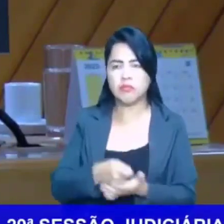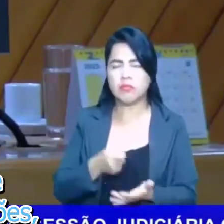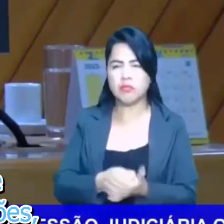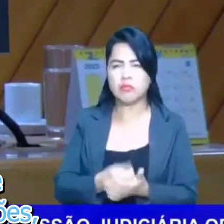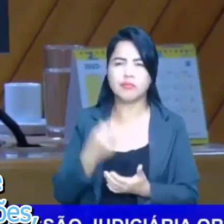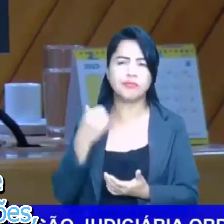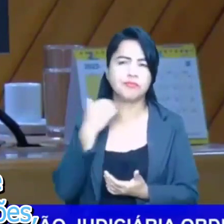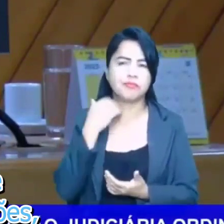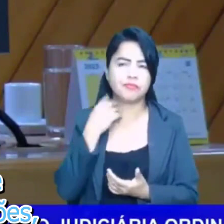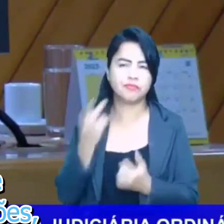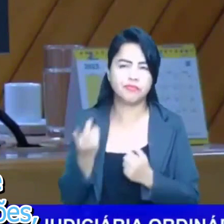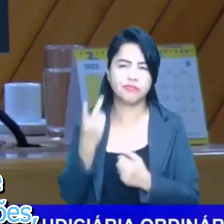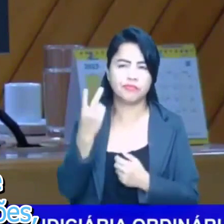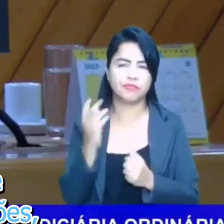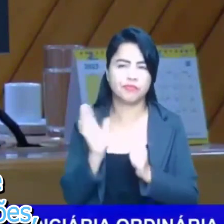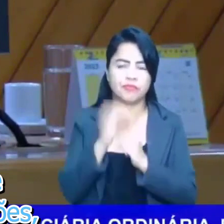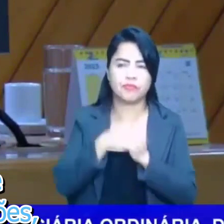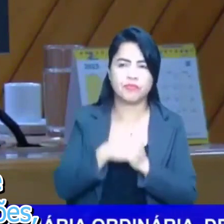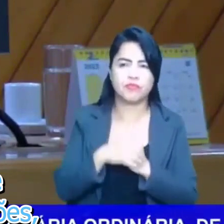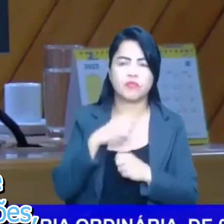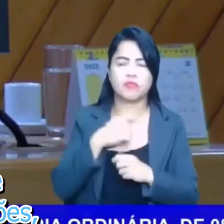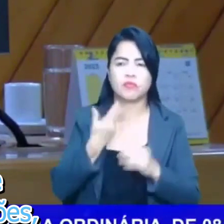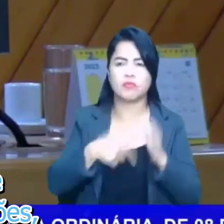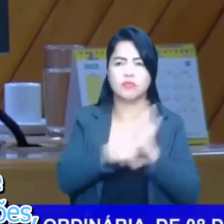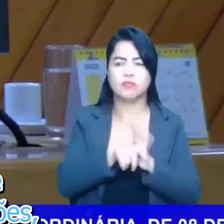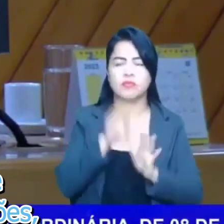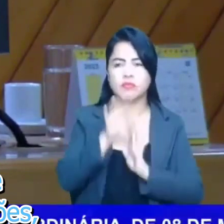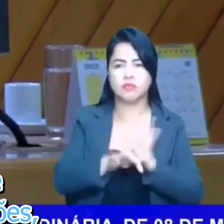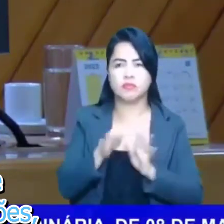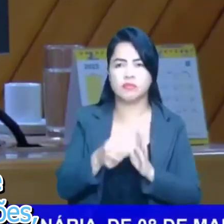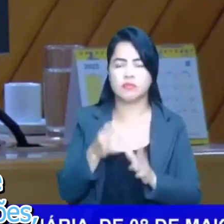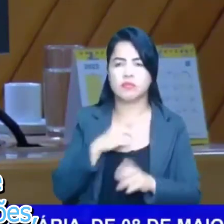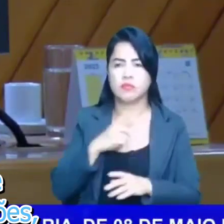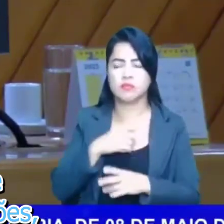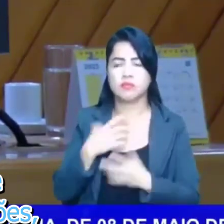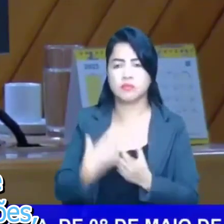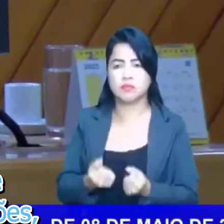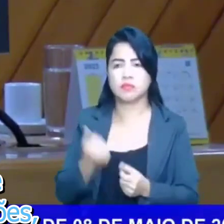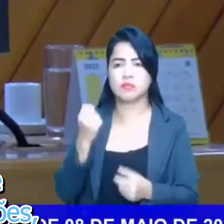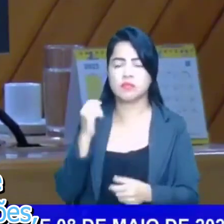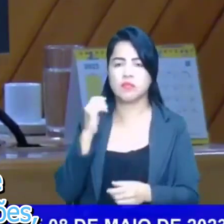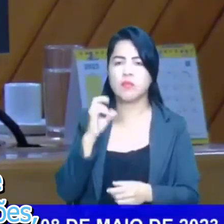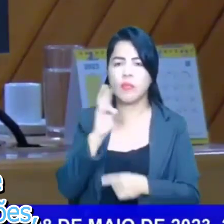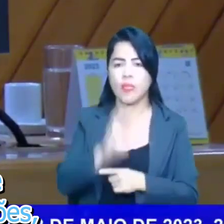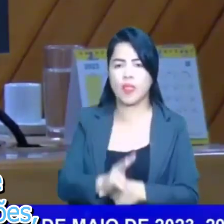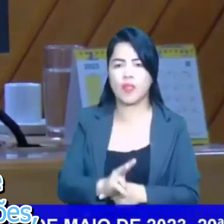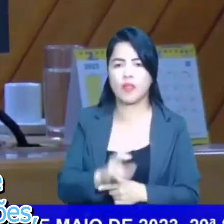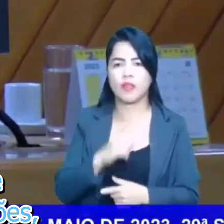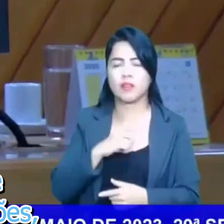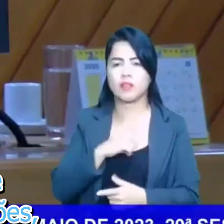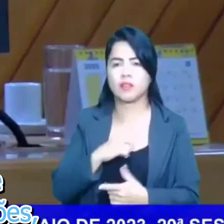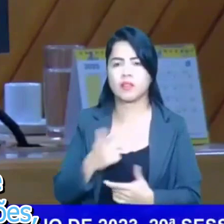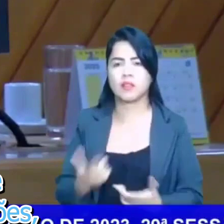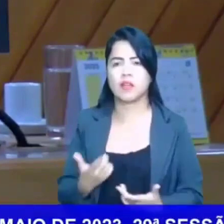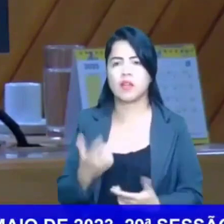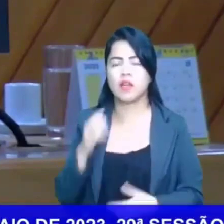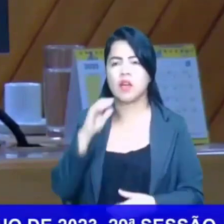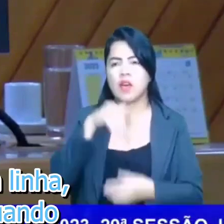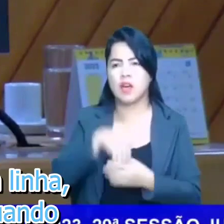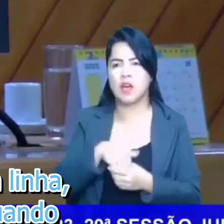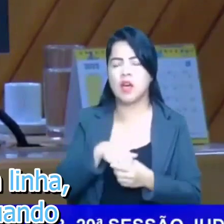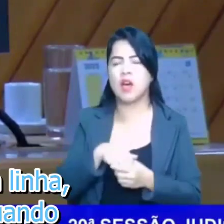legislação eleitoral, a Constituição Federal previu a necessidade de proteger a legitimidade e a normalidade das